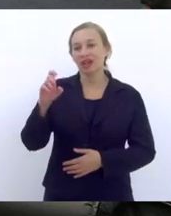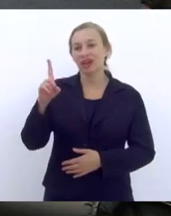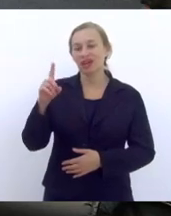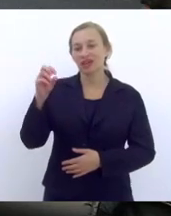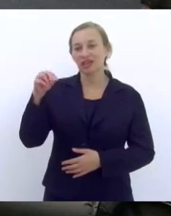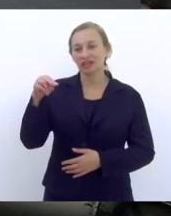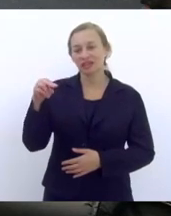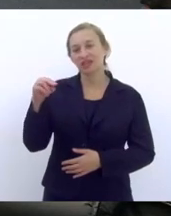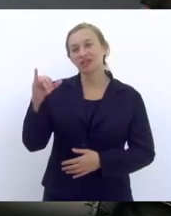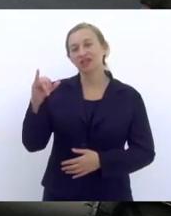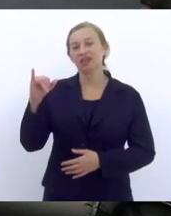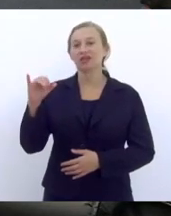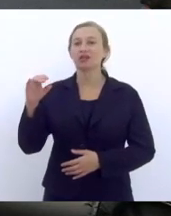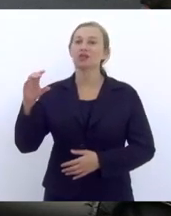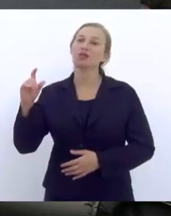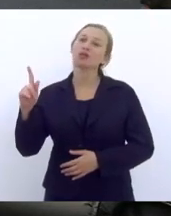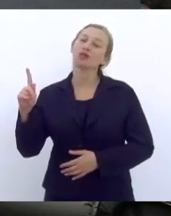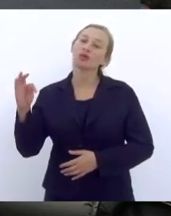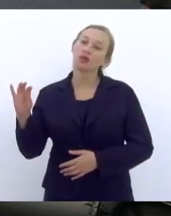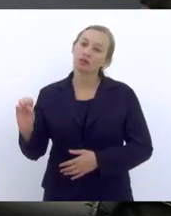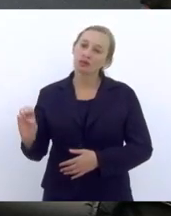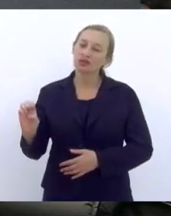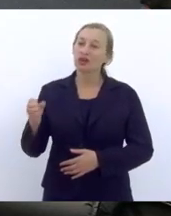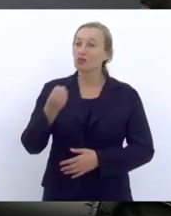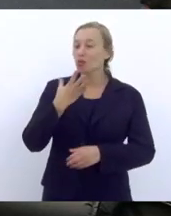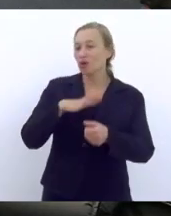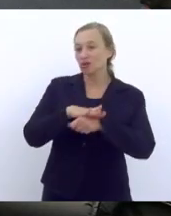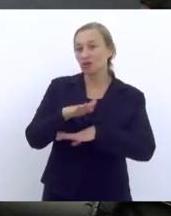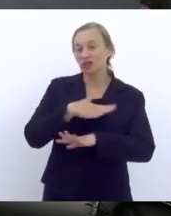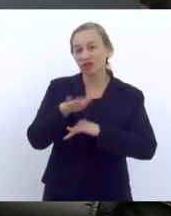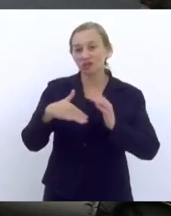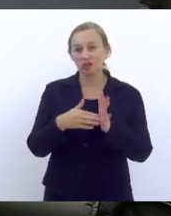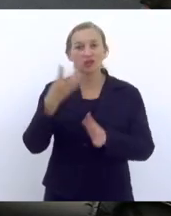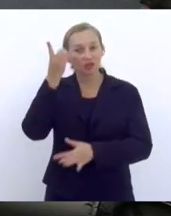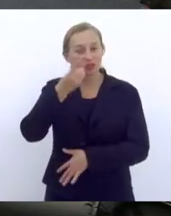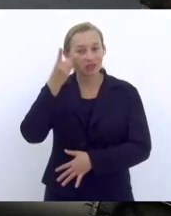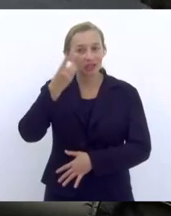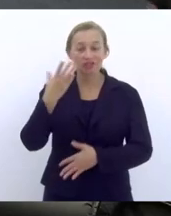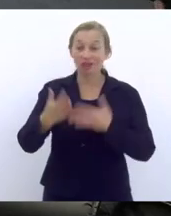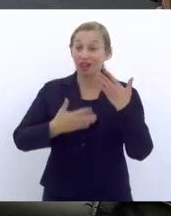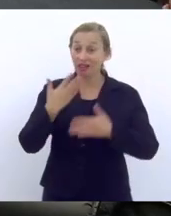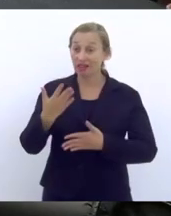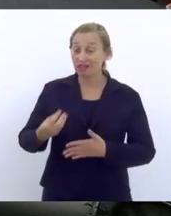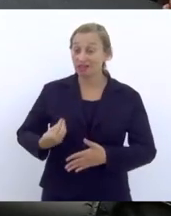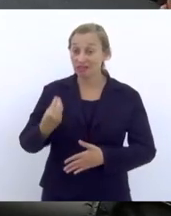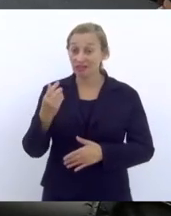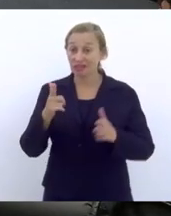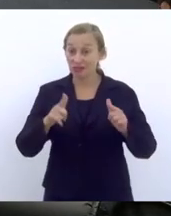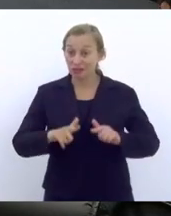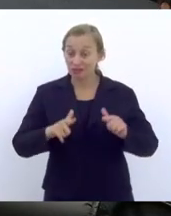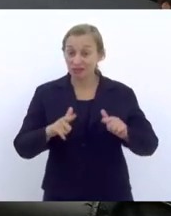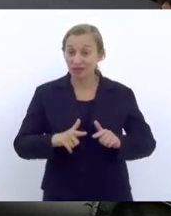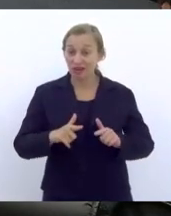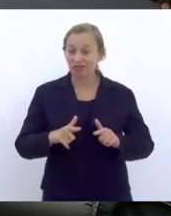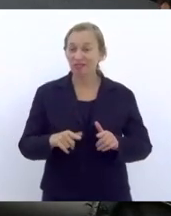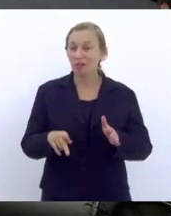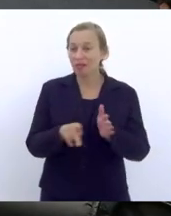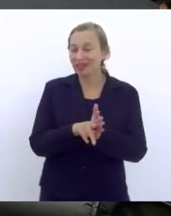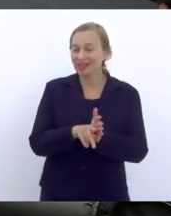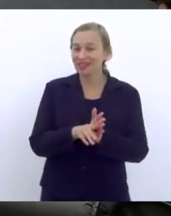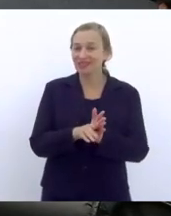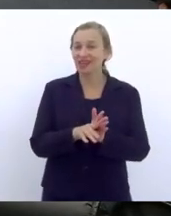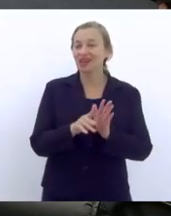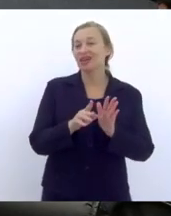Boa noite a todos, boa noite, deputado. Para nós é um privilégio estarmos aqui e fazermos parte desse projeto, né?